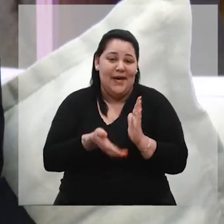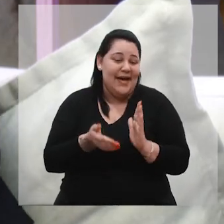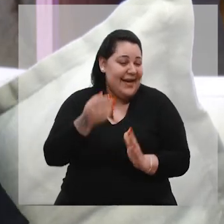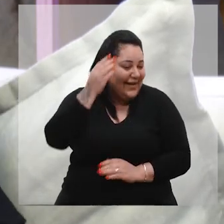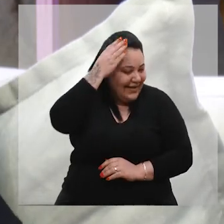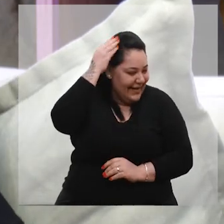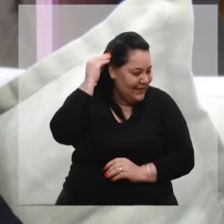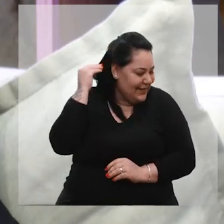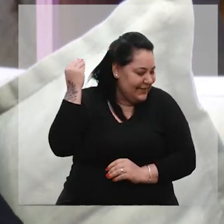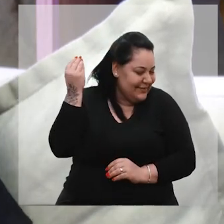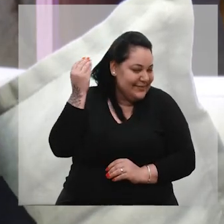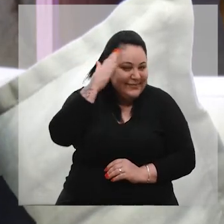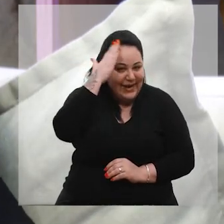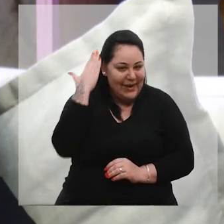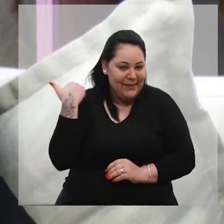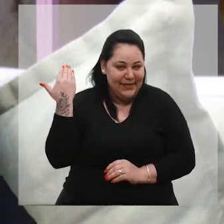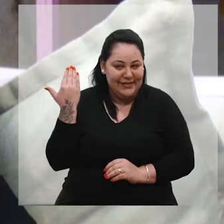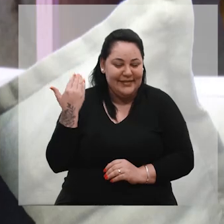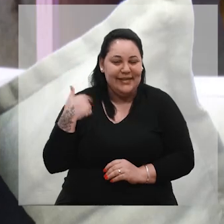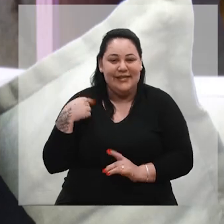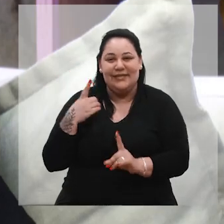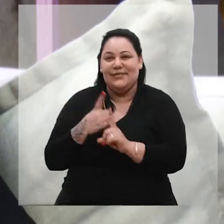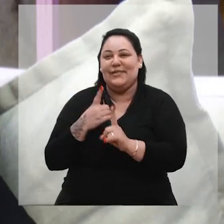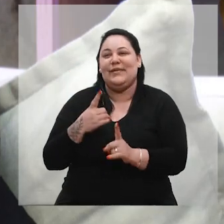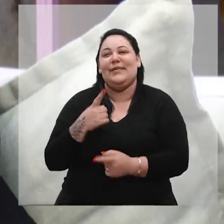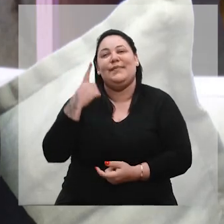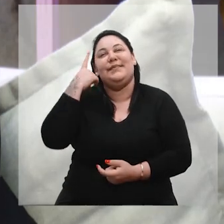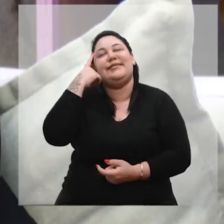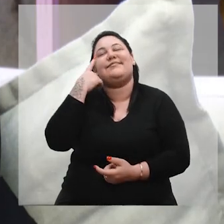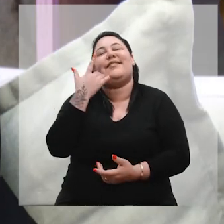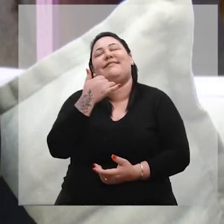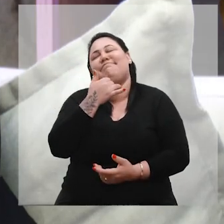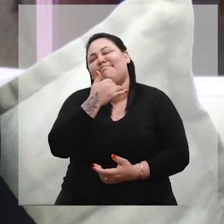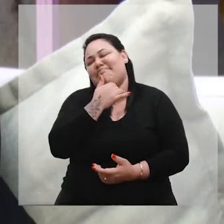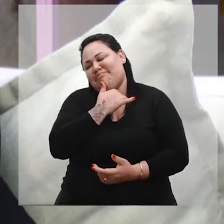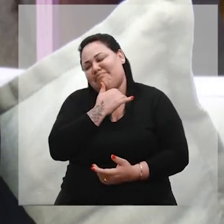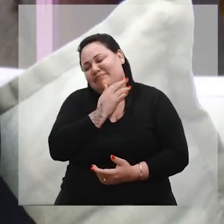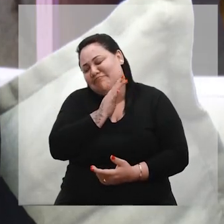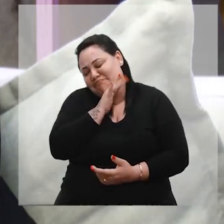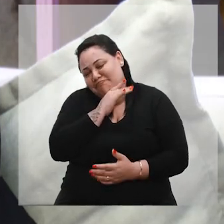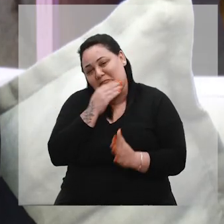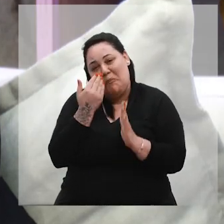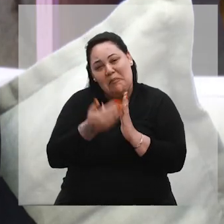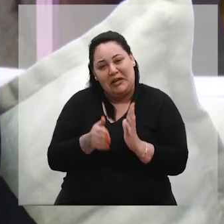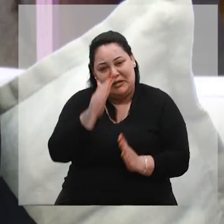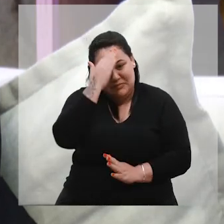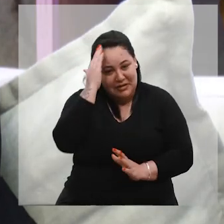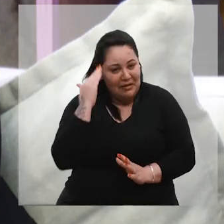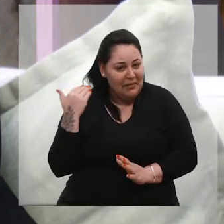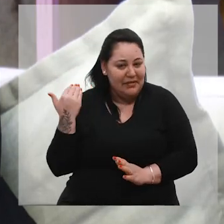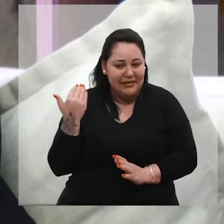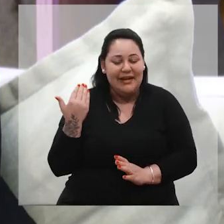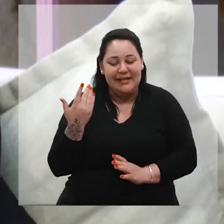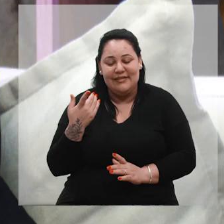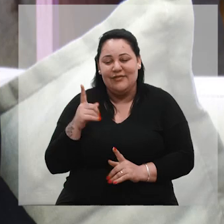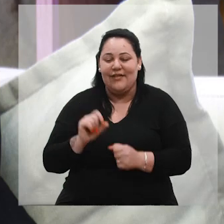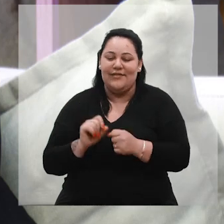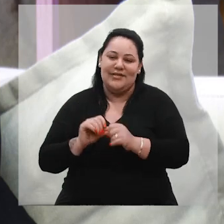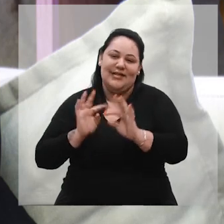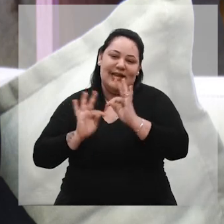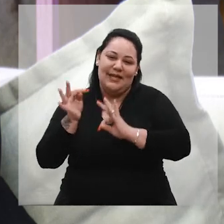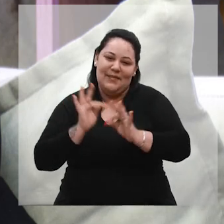perder o cabelo, que foi a primeira coisa. E quando eu tive o diagnóstico, vou perder o cabelo. Mas aí depois tu vai